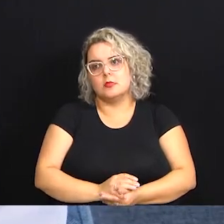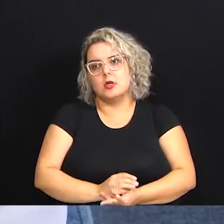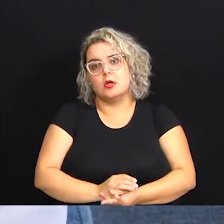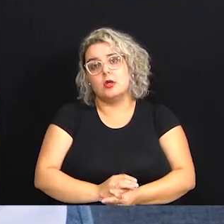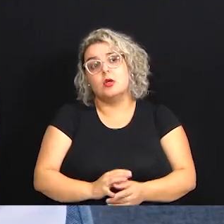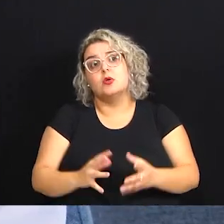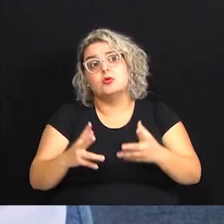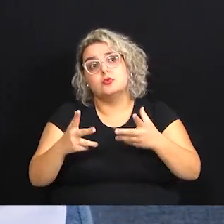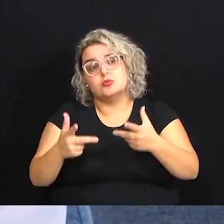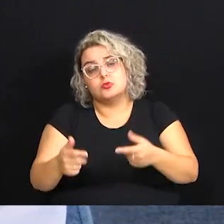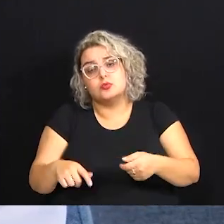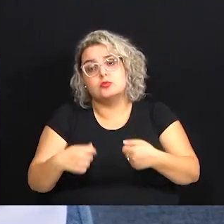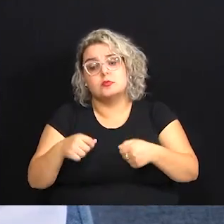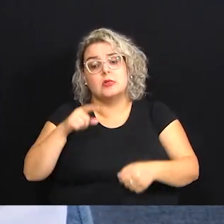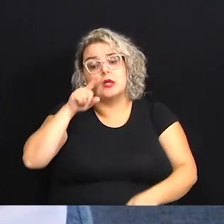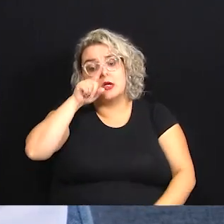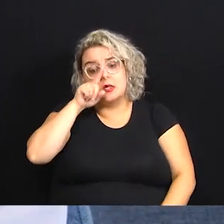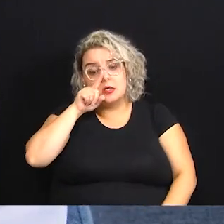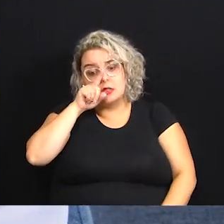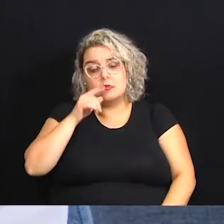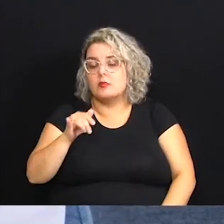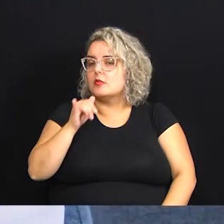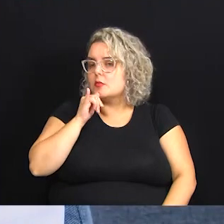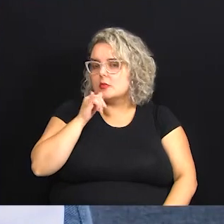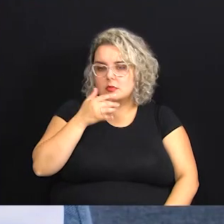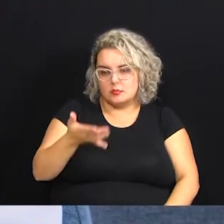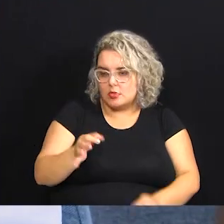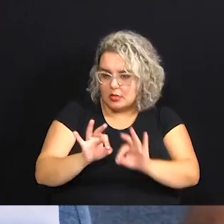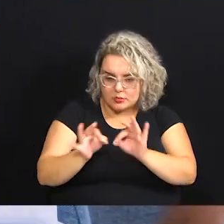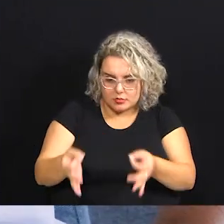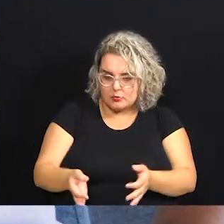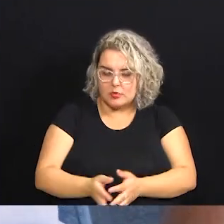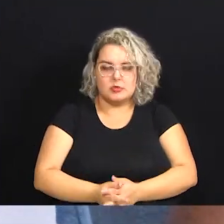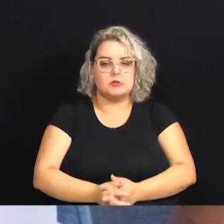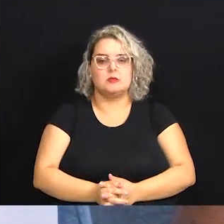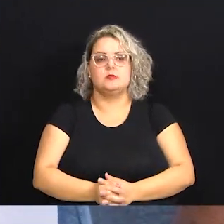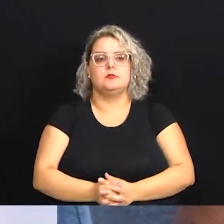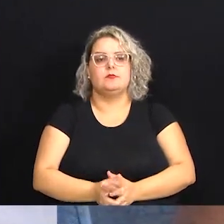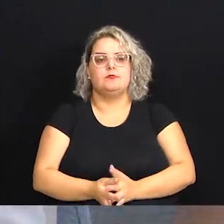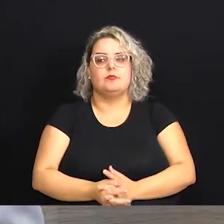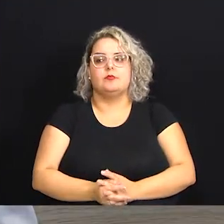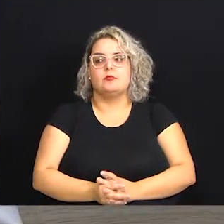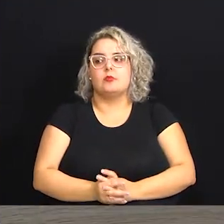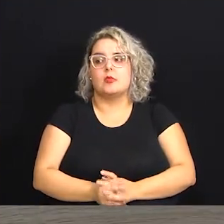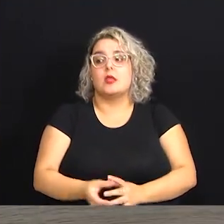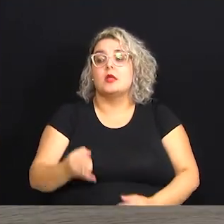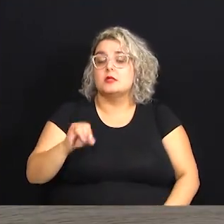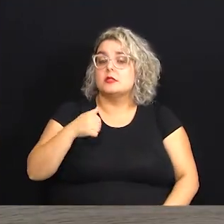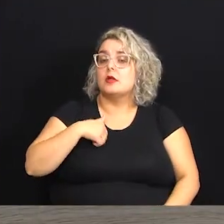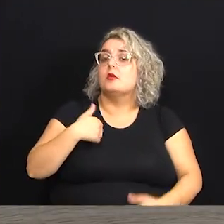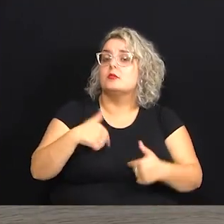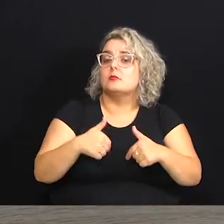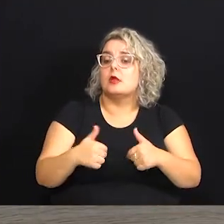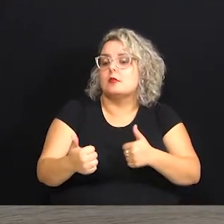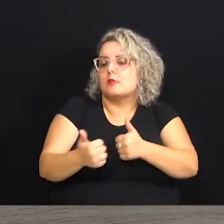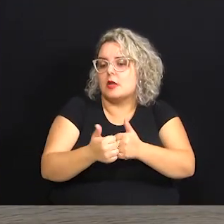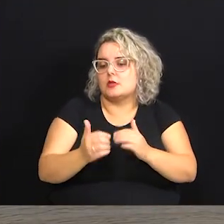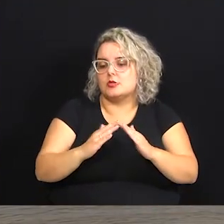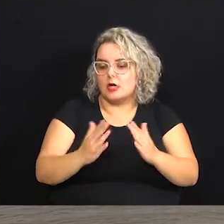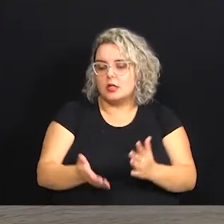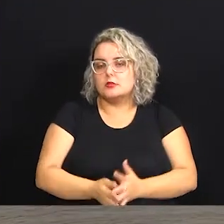é preciso a gente entender risco. Eu vou te dar um exemplo bastante simples. Se eu trabalho próximo de